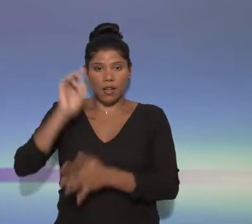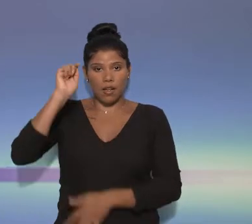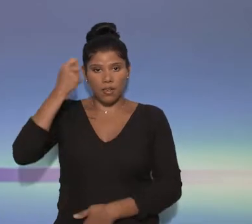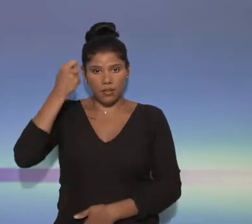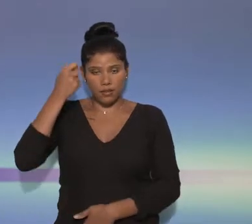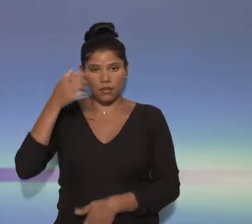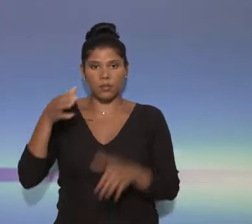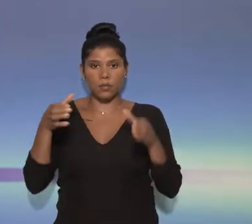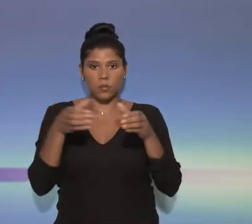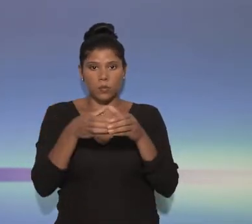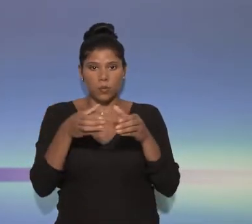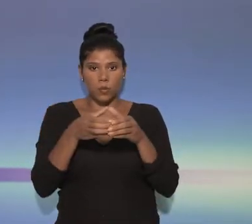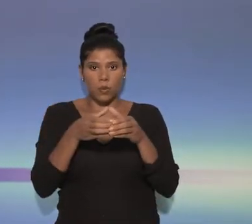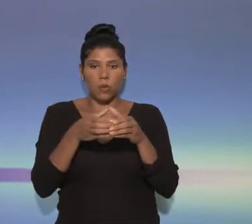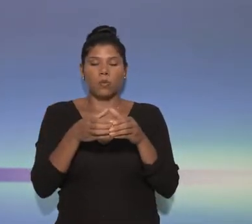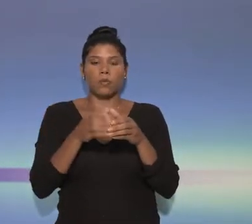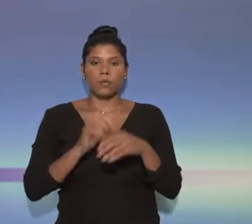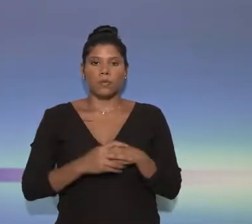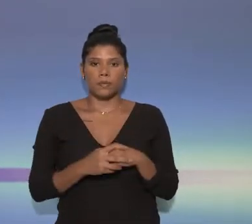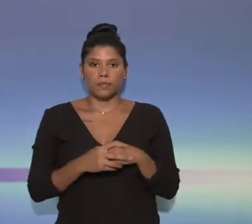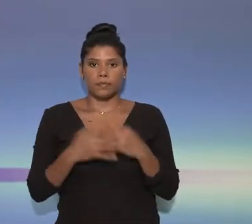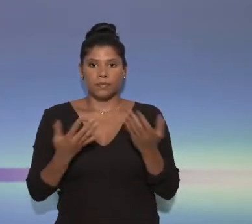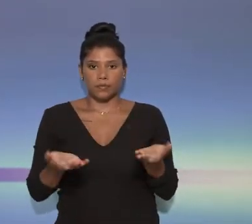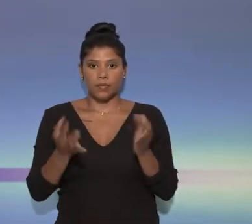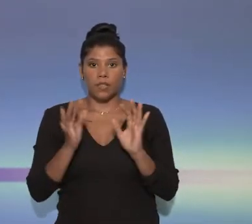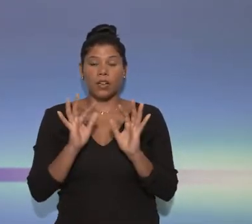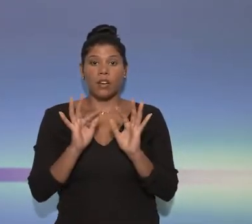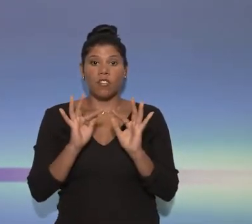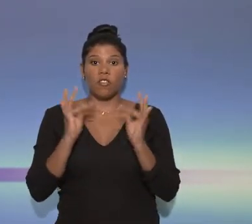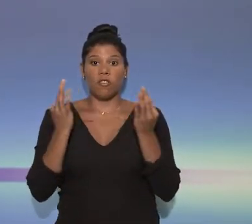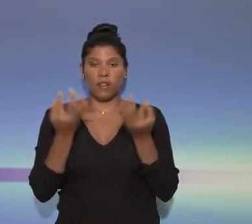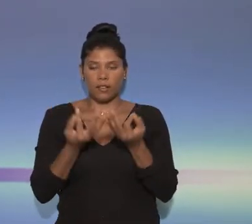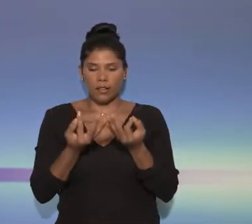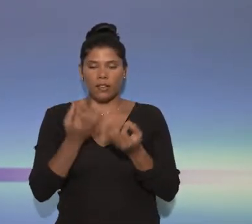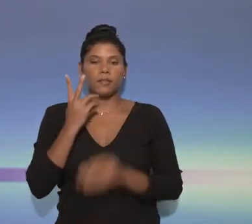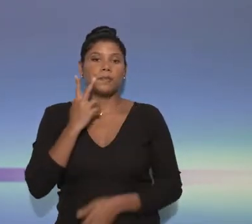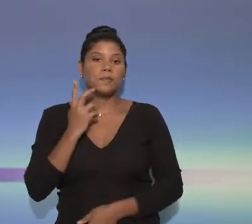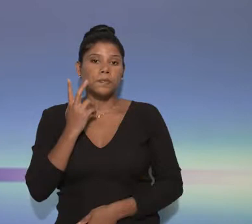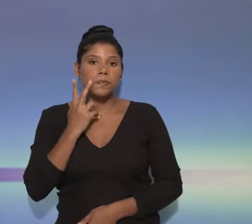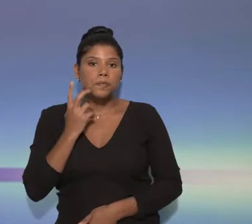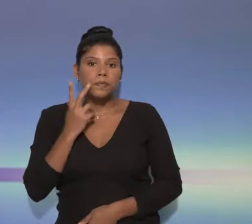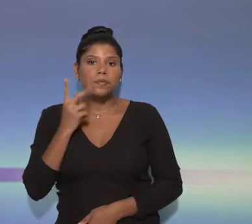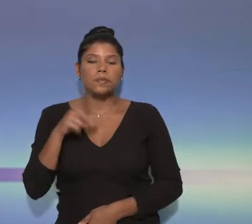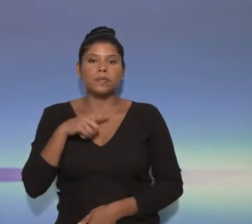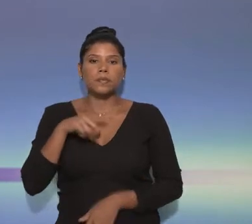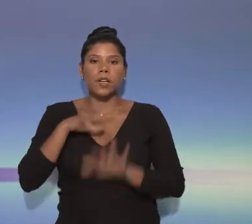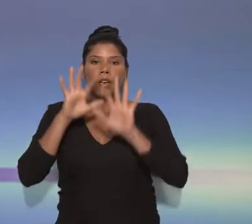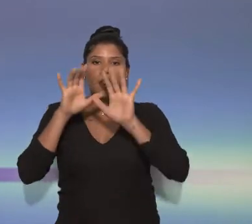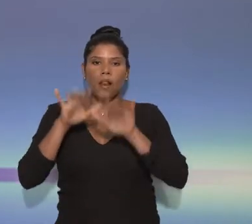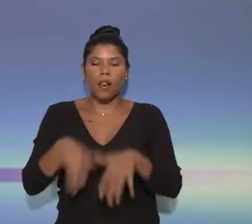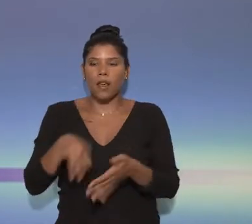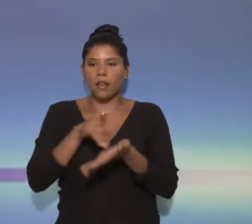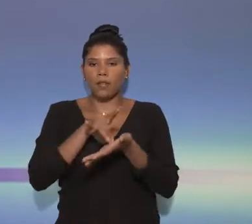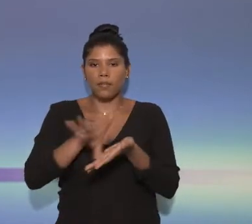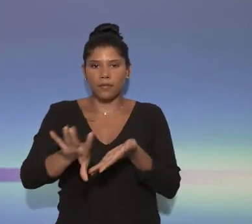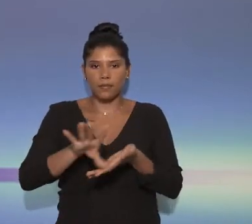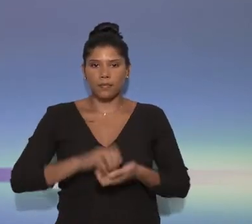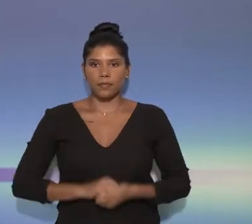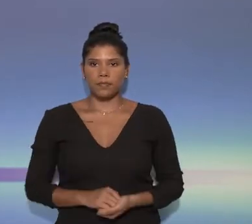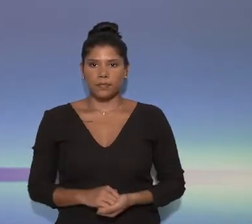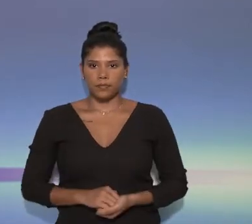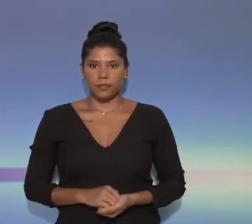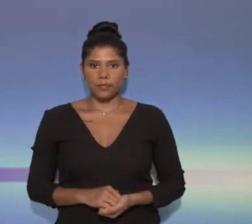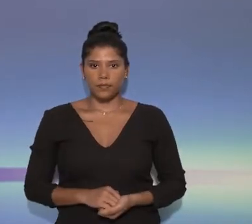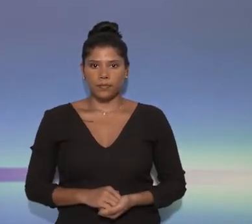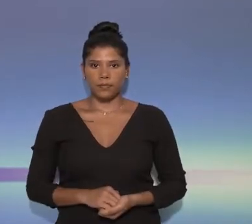torcedores do time gaúcho. A Federação Cearense de Futebol publicou nota repudiando o ocorrido, o que também repudiamos.